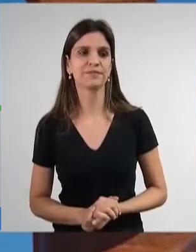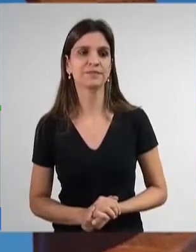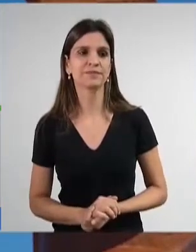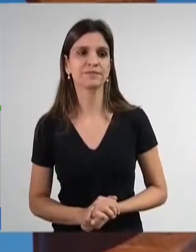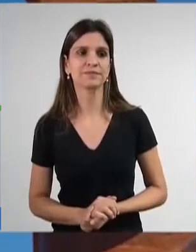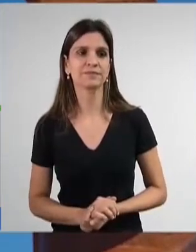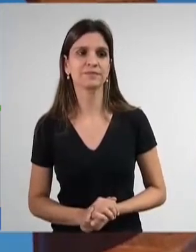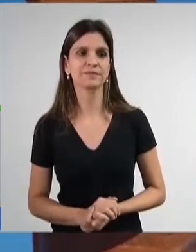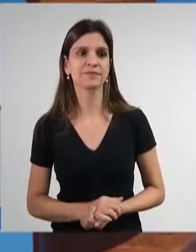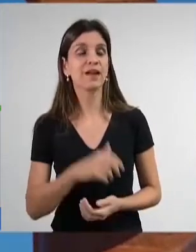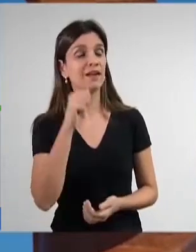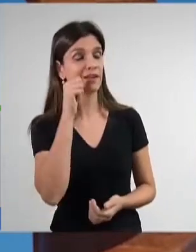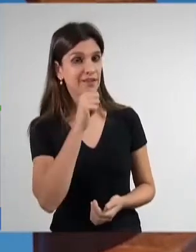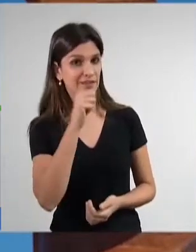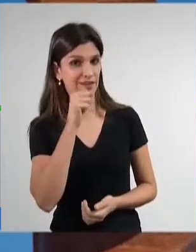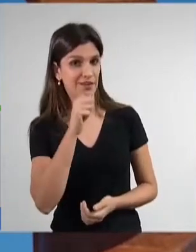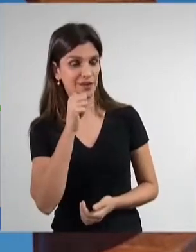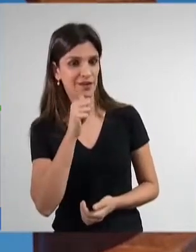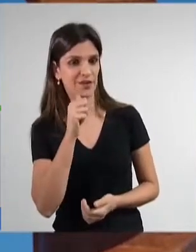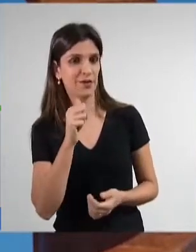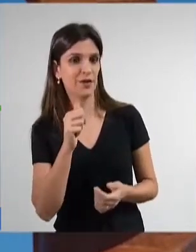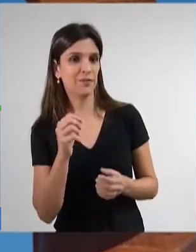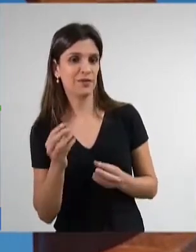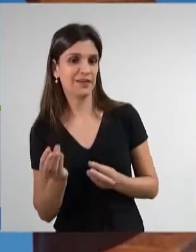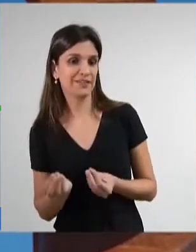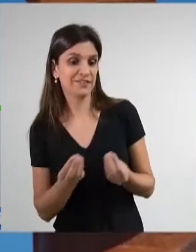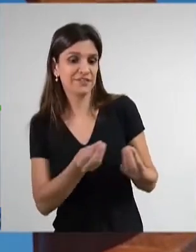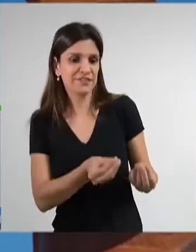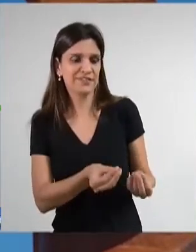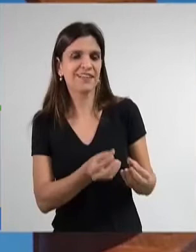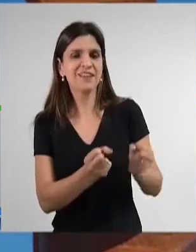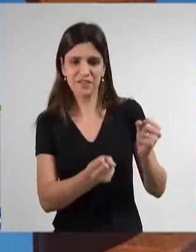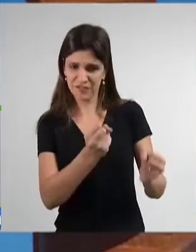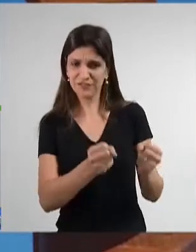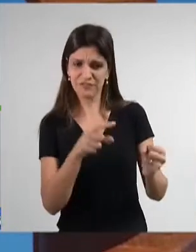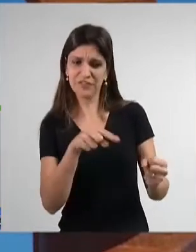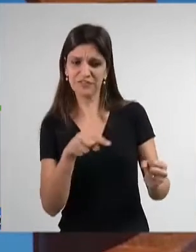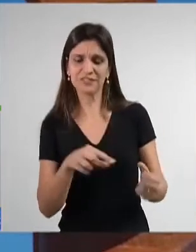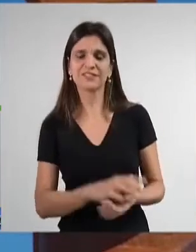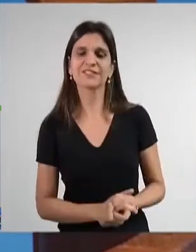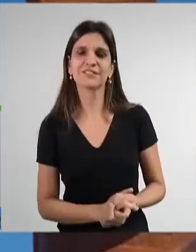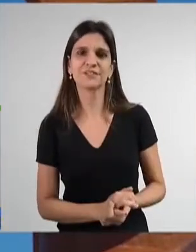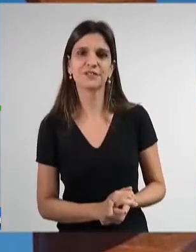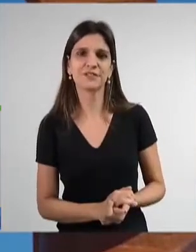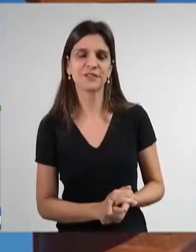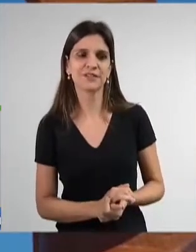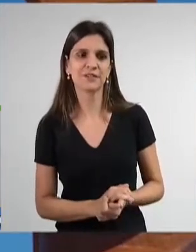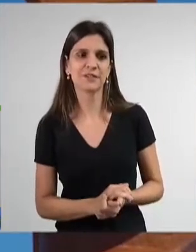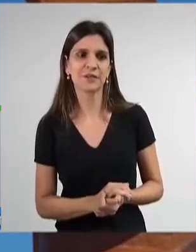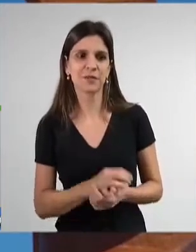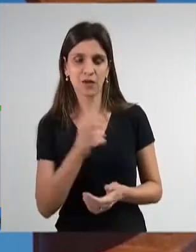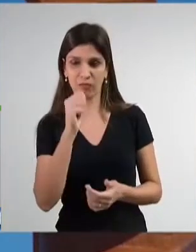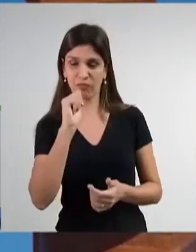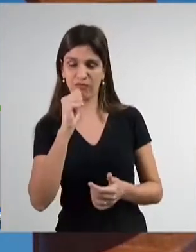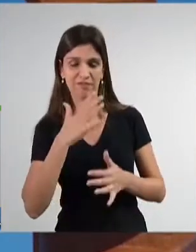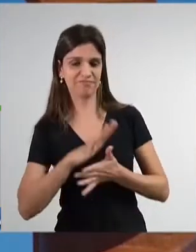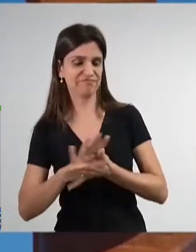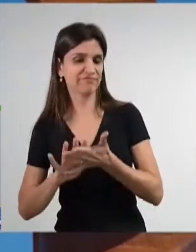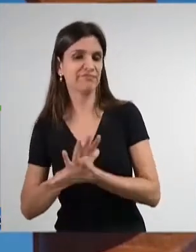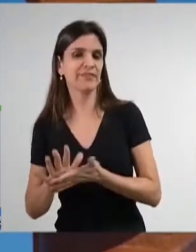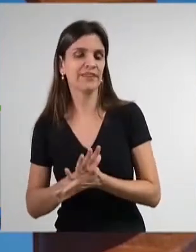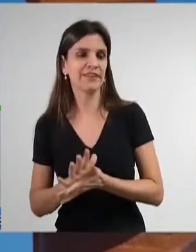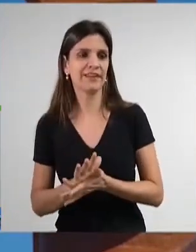evidentemente, e não querem deixar para a esposa que não bebe o volante. É orgulho,